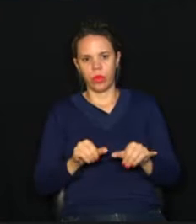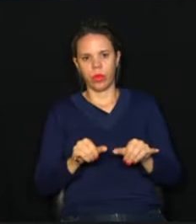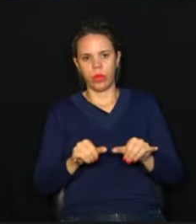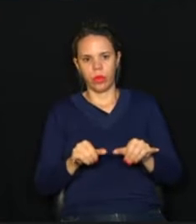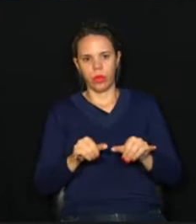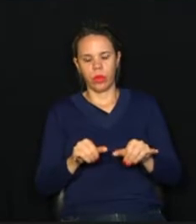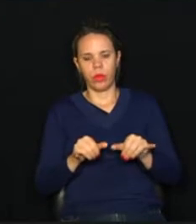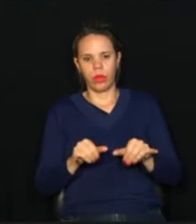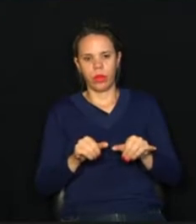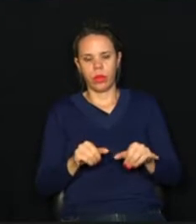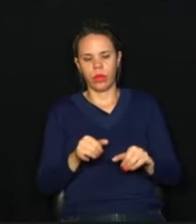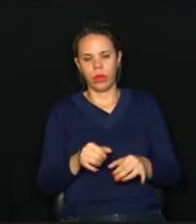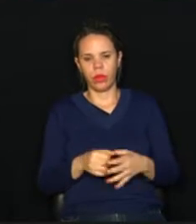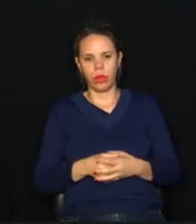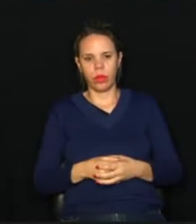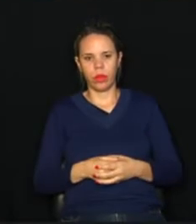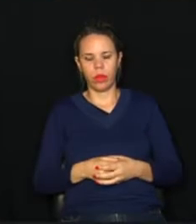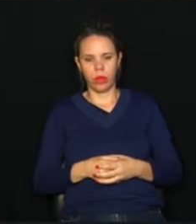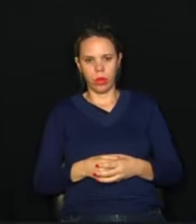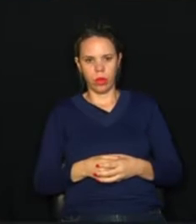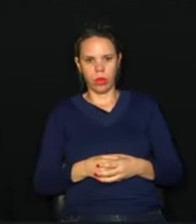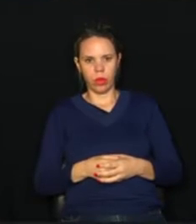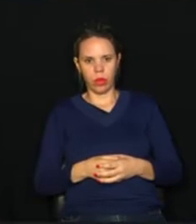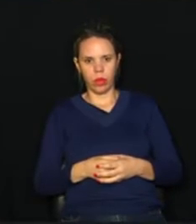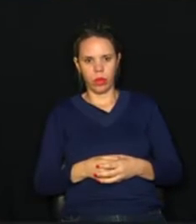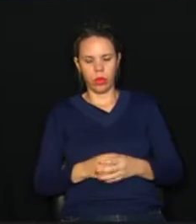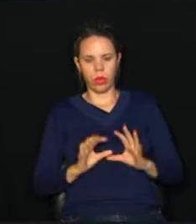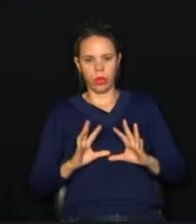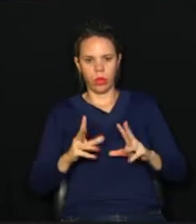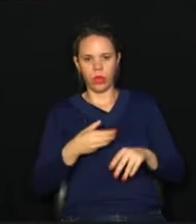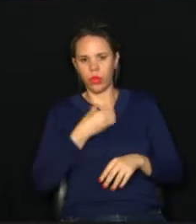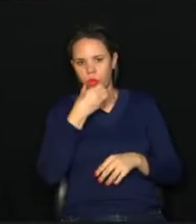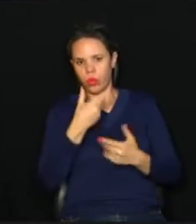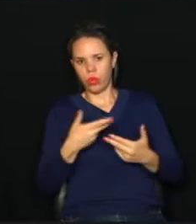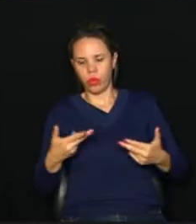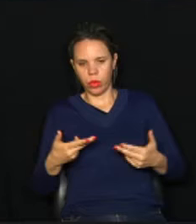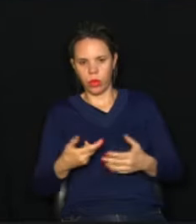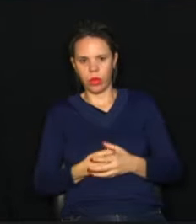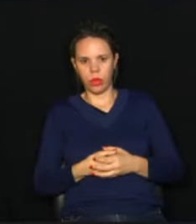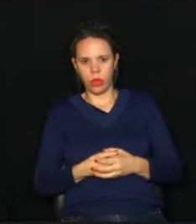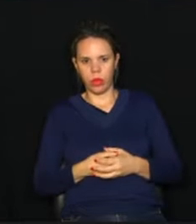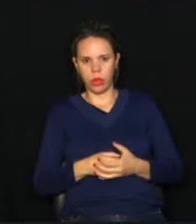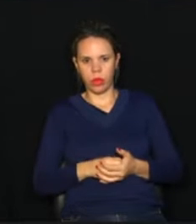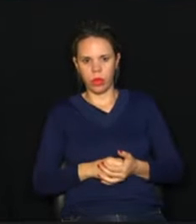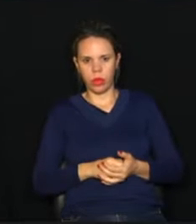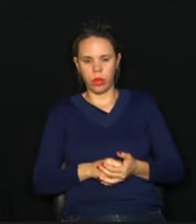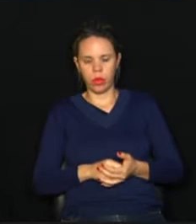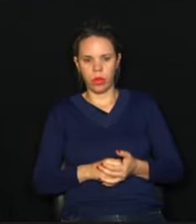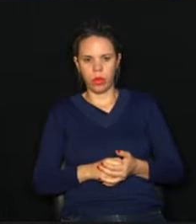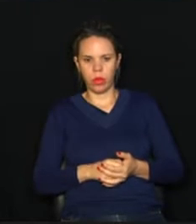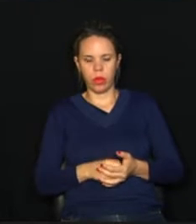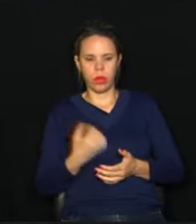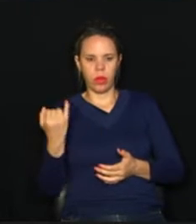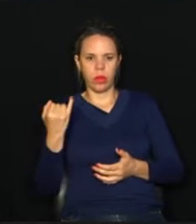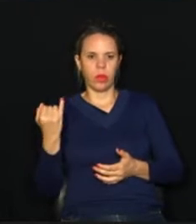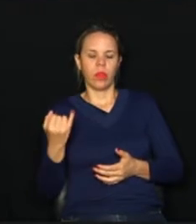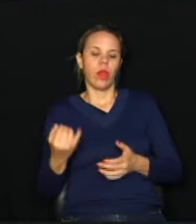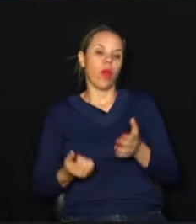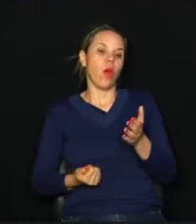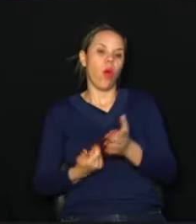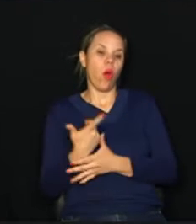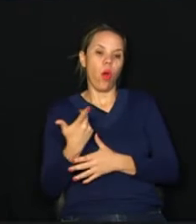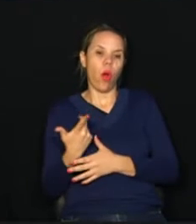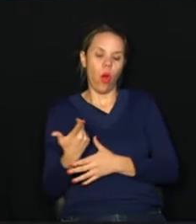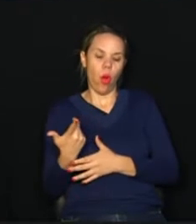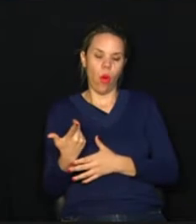no mercado. Todas as frutas de clima temperado são importadas,